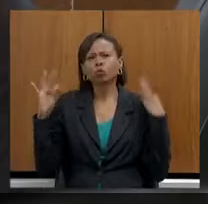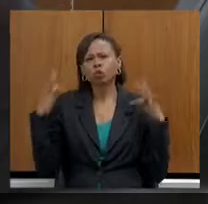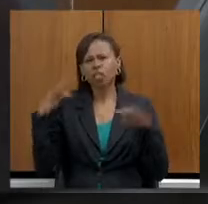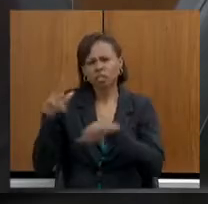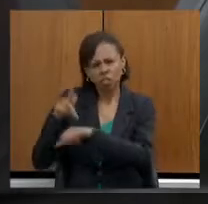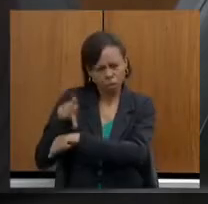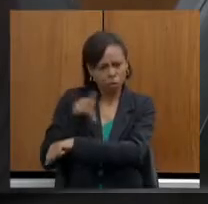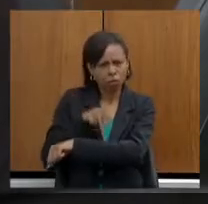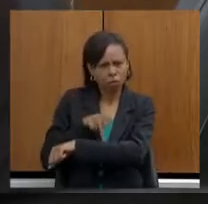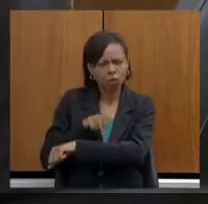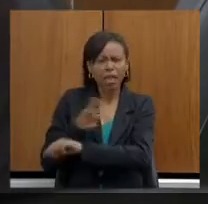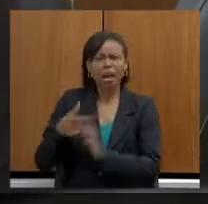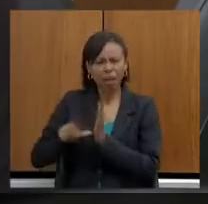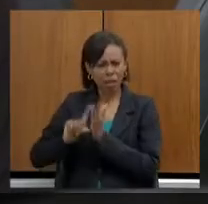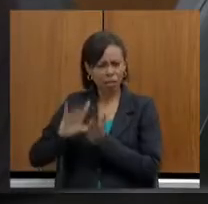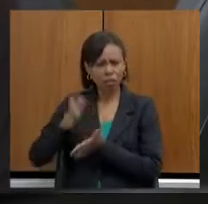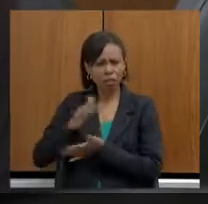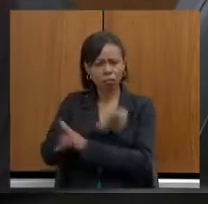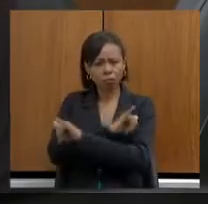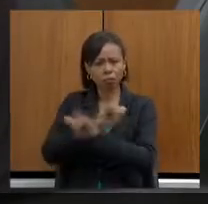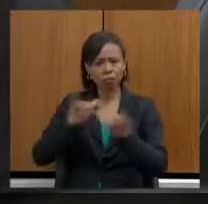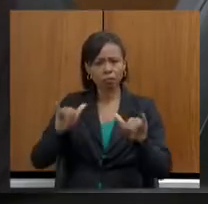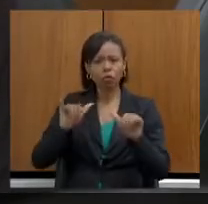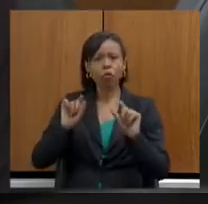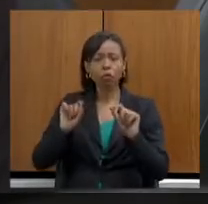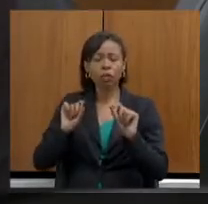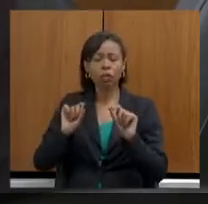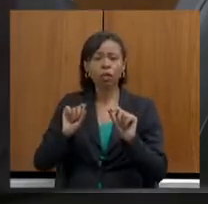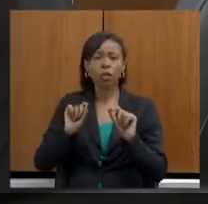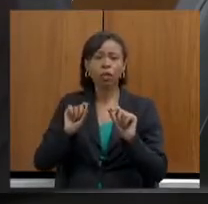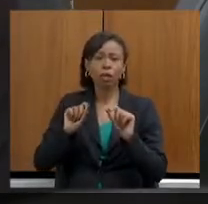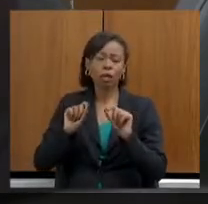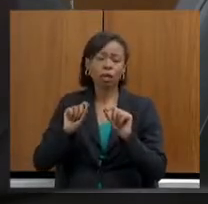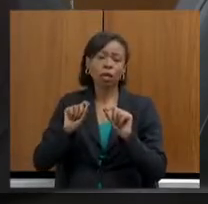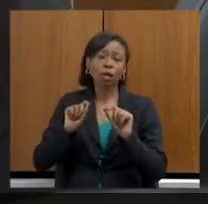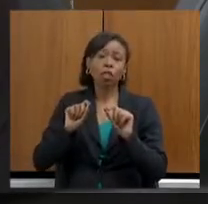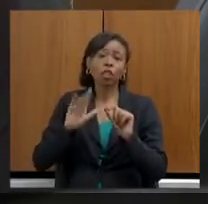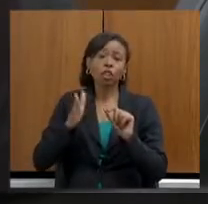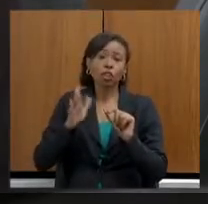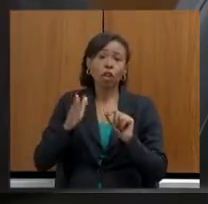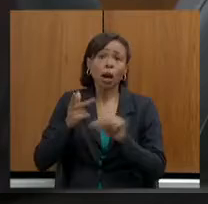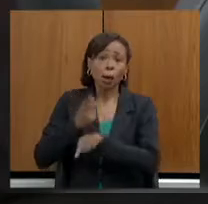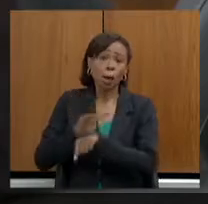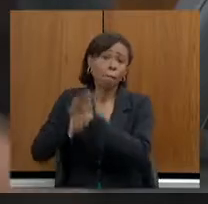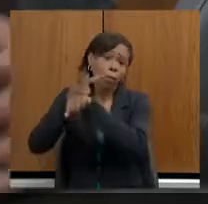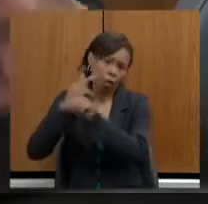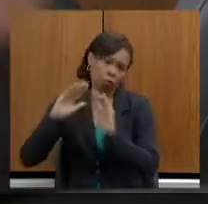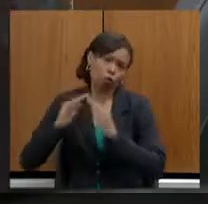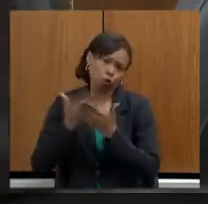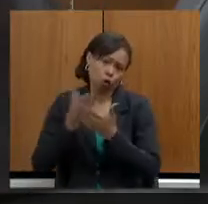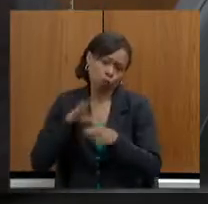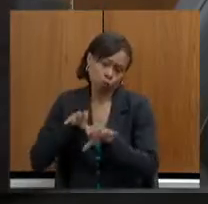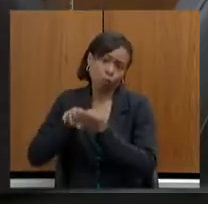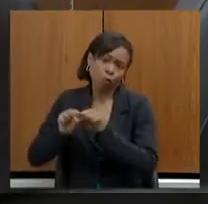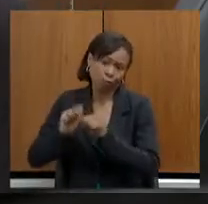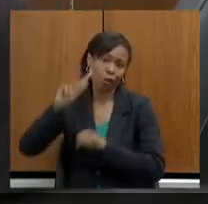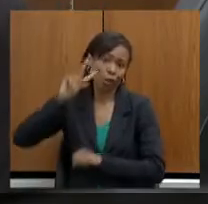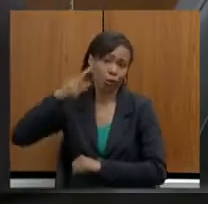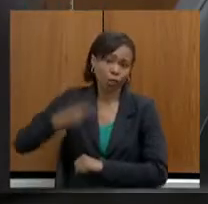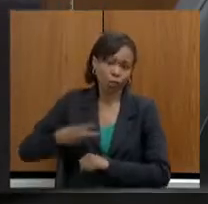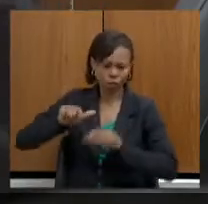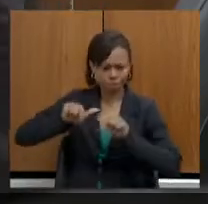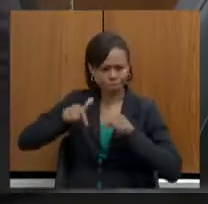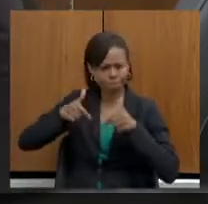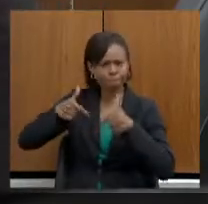como agente anunciou no início da nossa audiência tivemos o prêmio escola transformação que reconheceu o